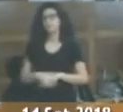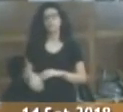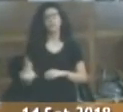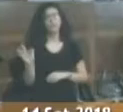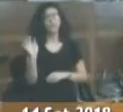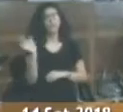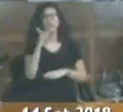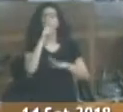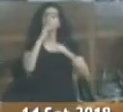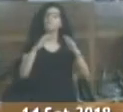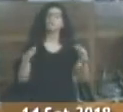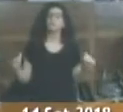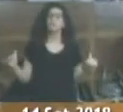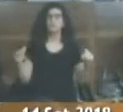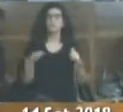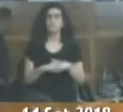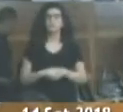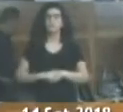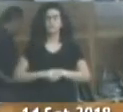Universidade do Mar.